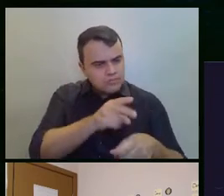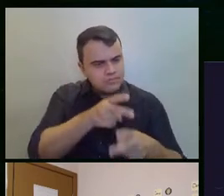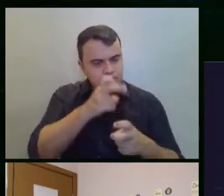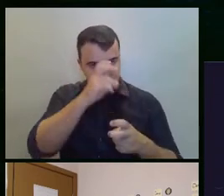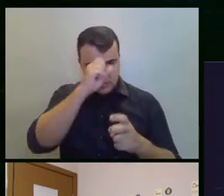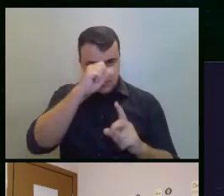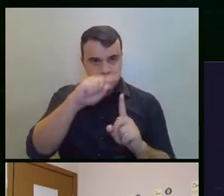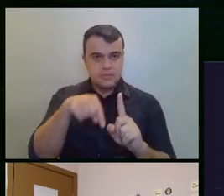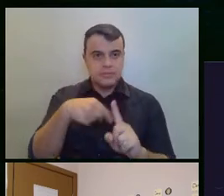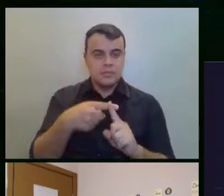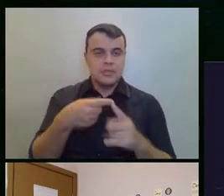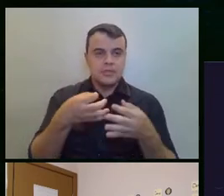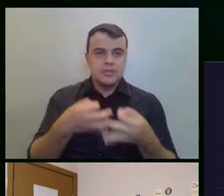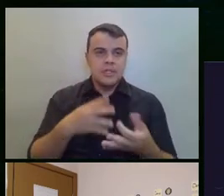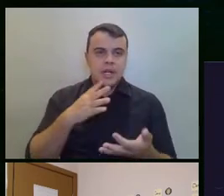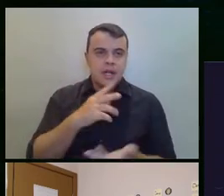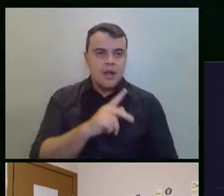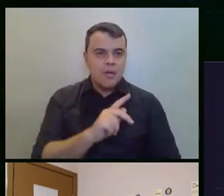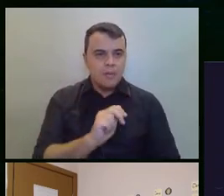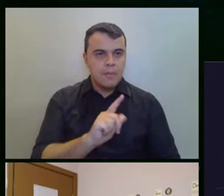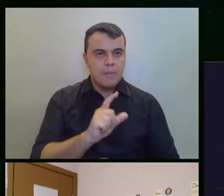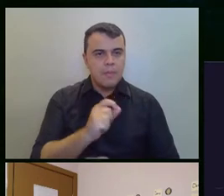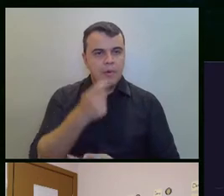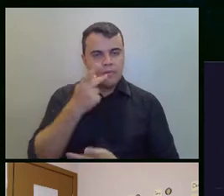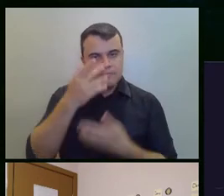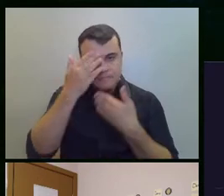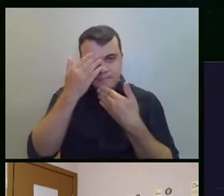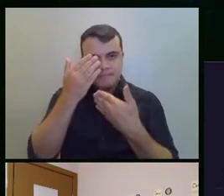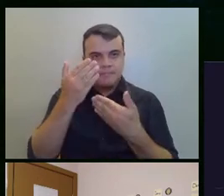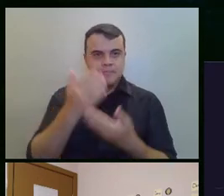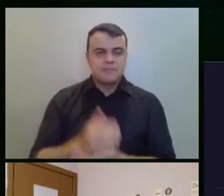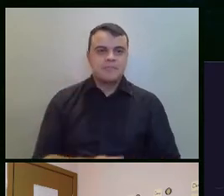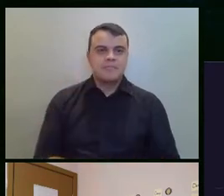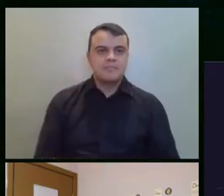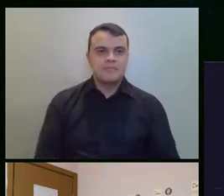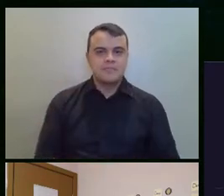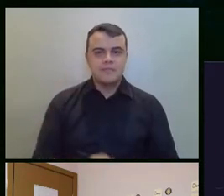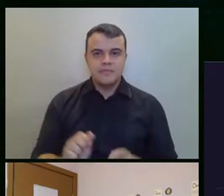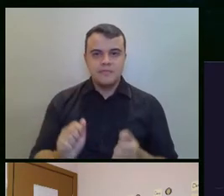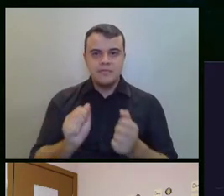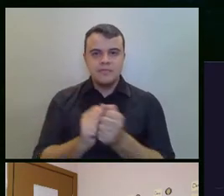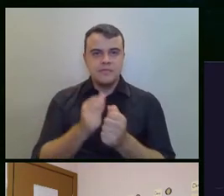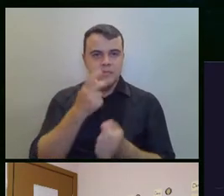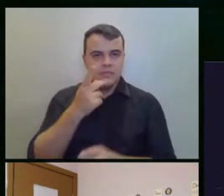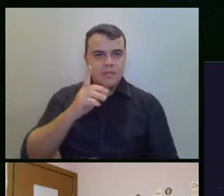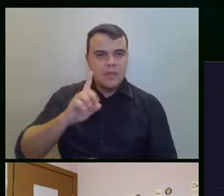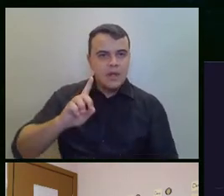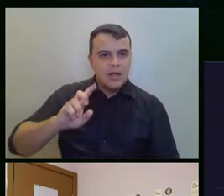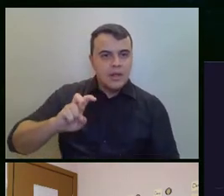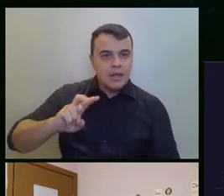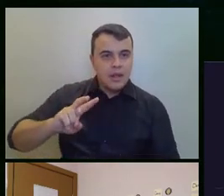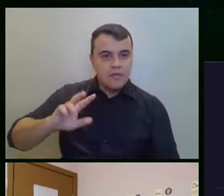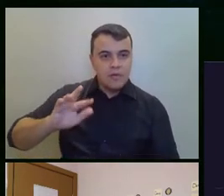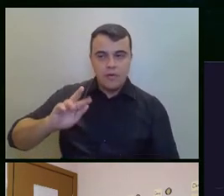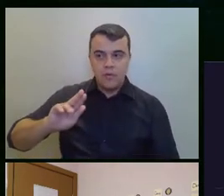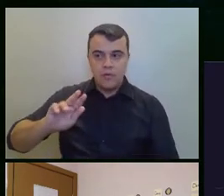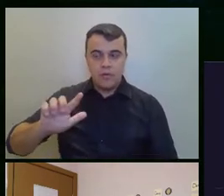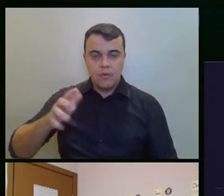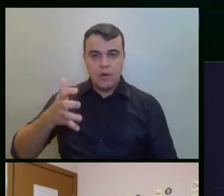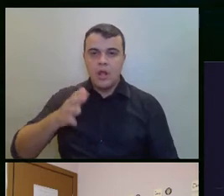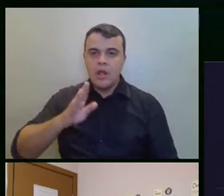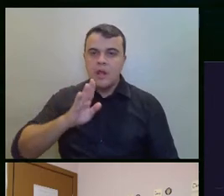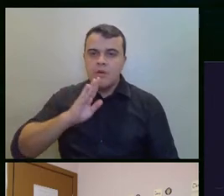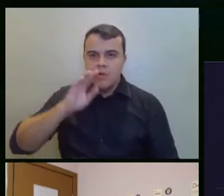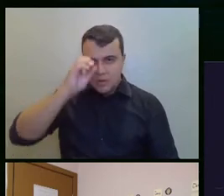é isso aí Paulo Valeu demais pelo comentário Tem uma galera falando que é deve full steck e tá buscando aprimorar os